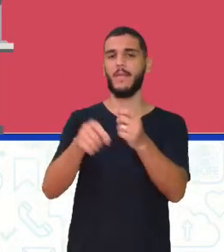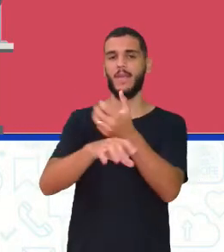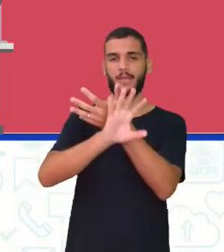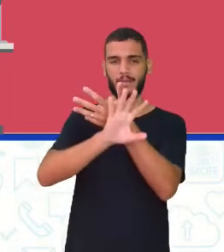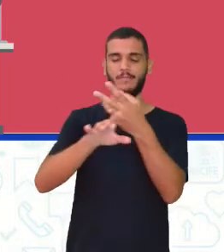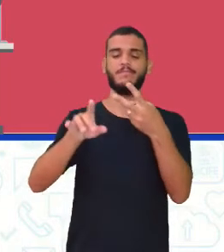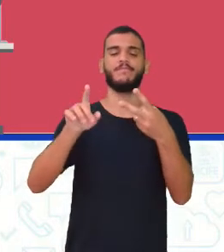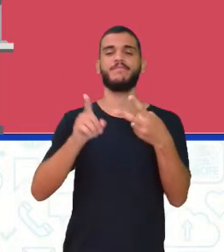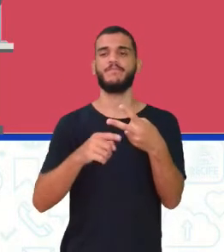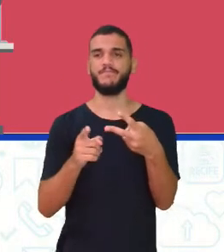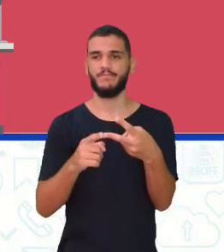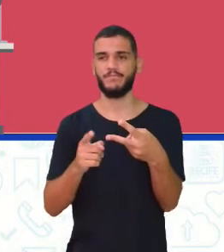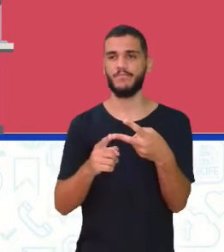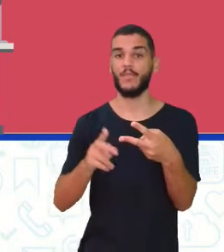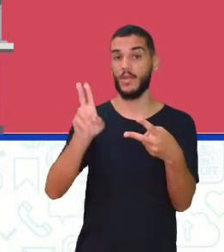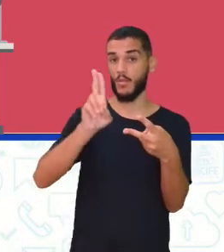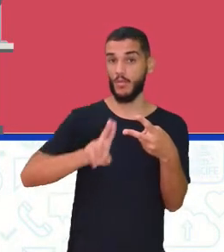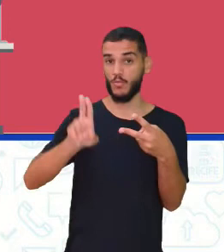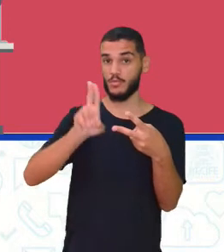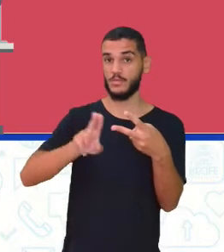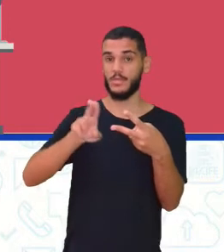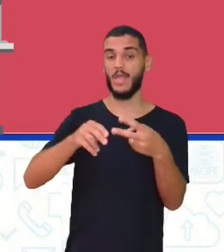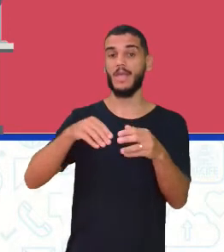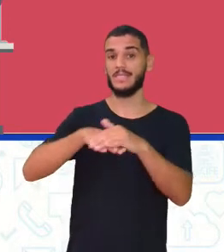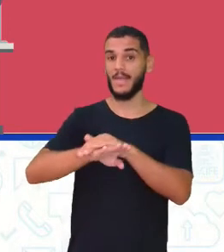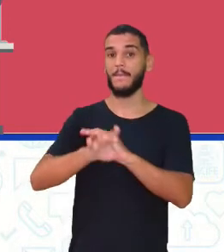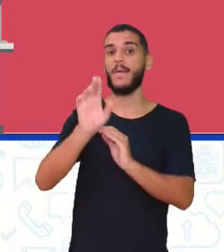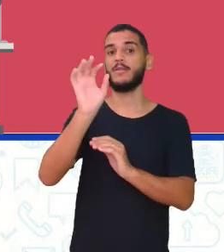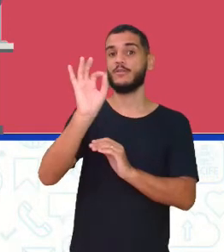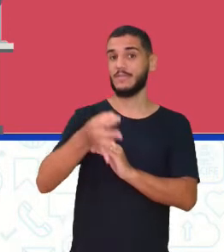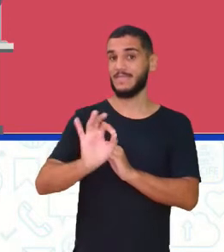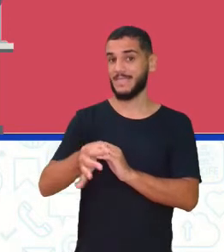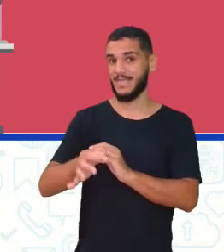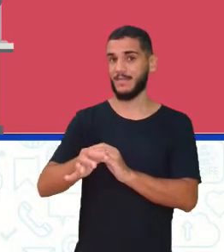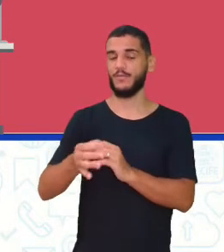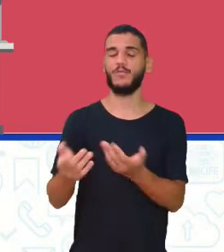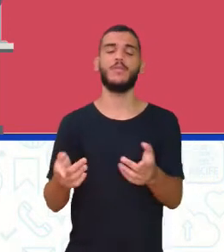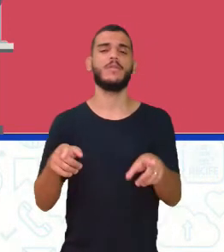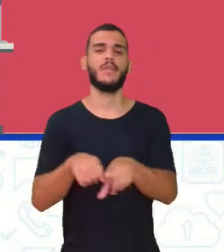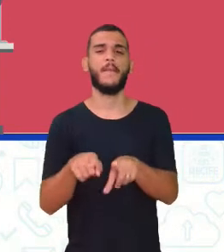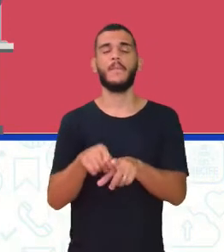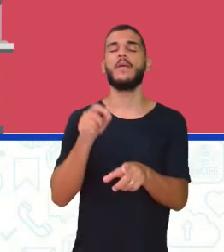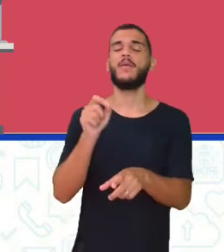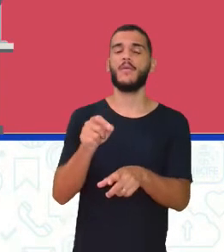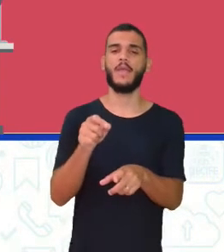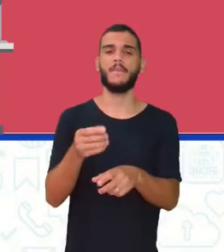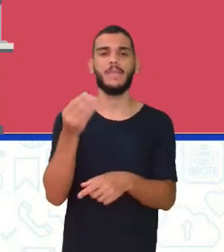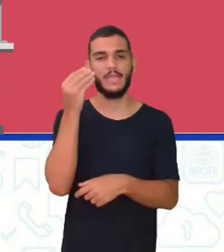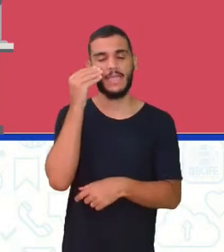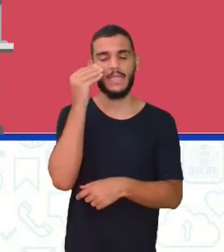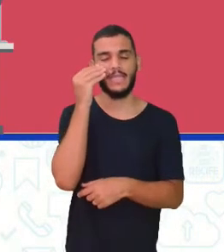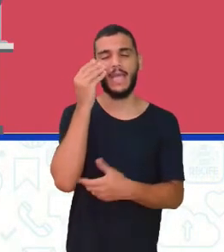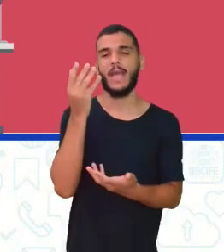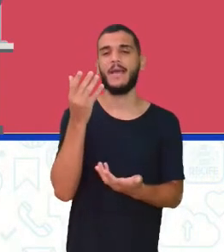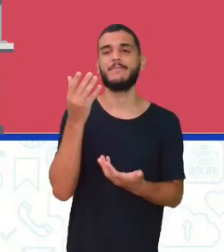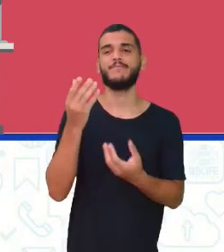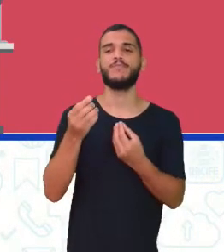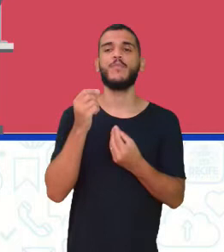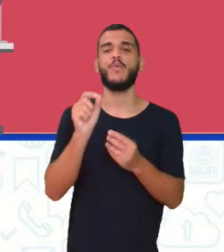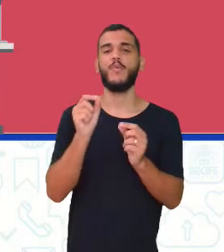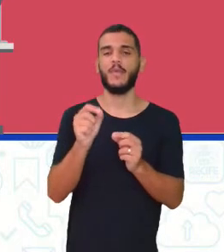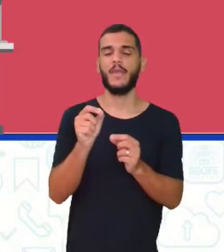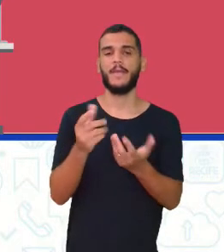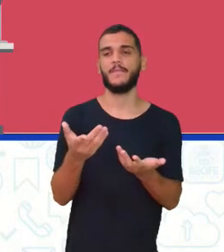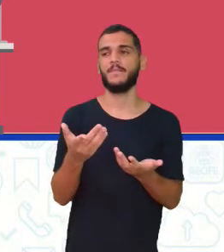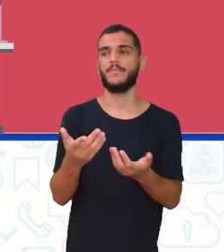muscular. Utilizar calçado adequado. Então, aí a questão, né, de tentar ver se a gente consegue.